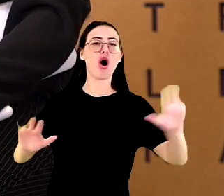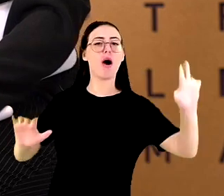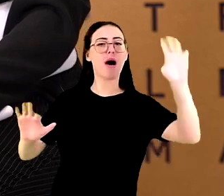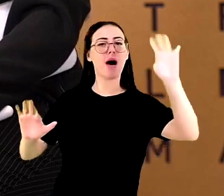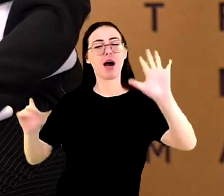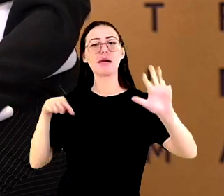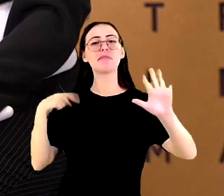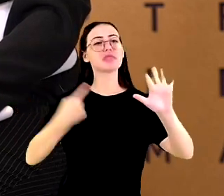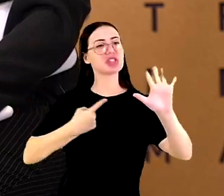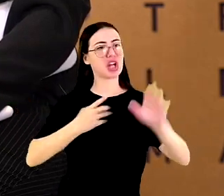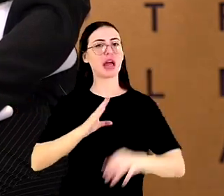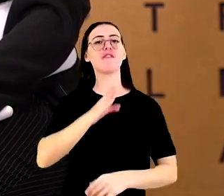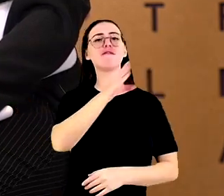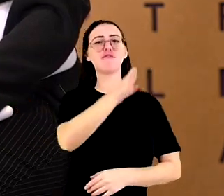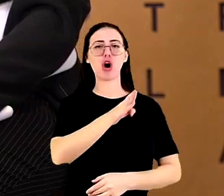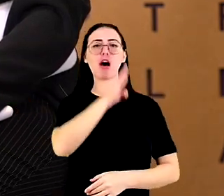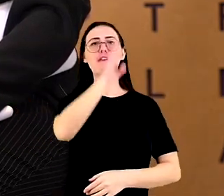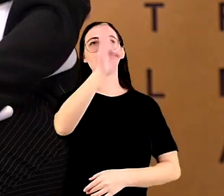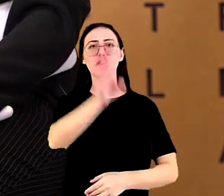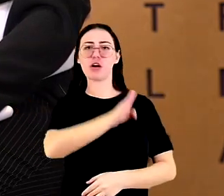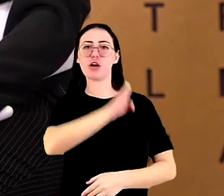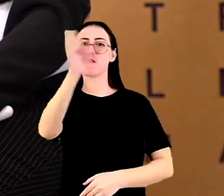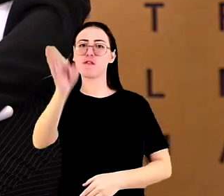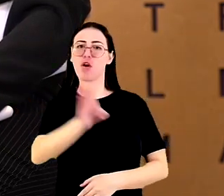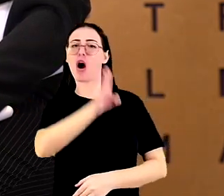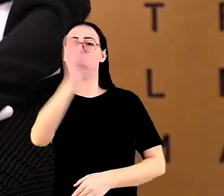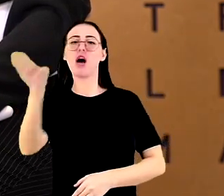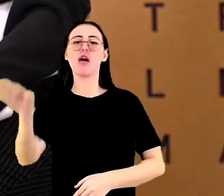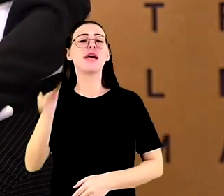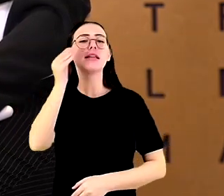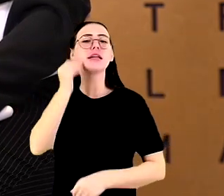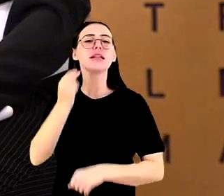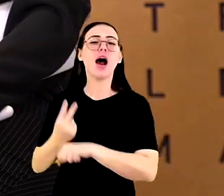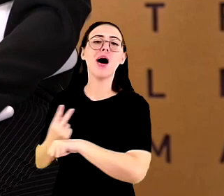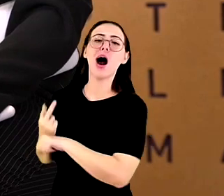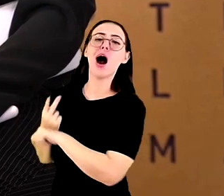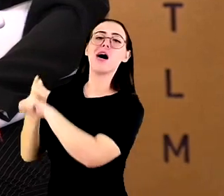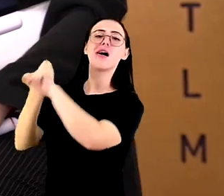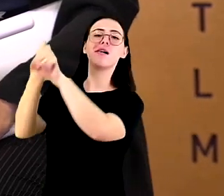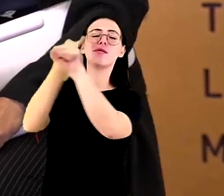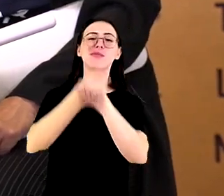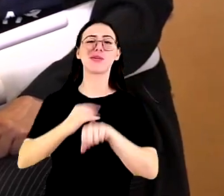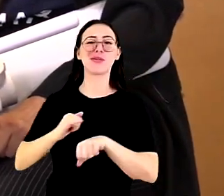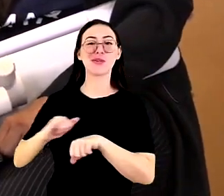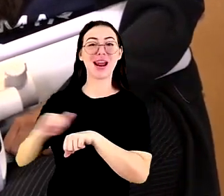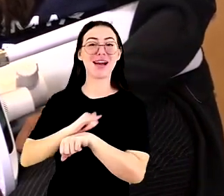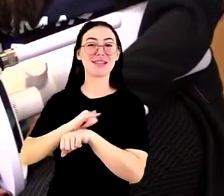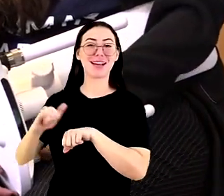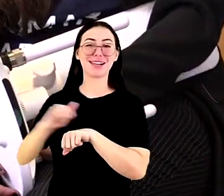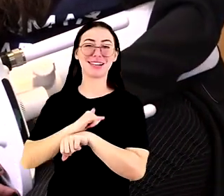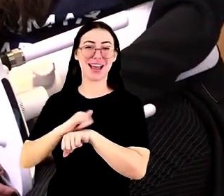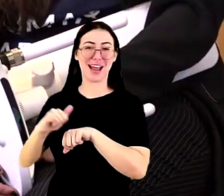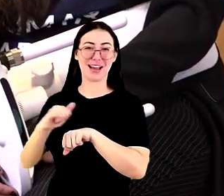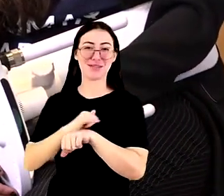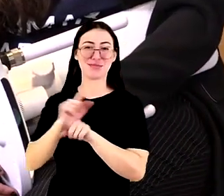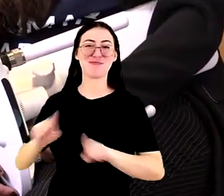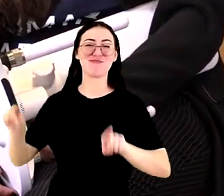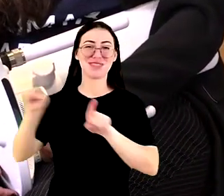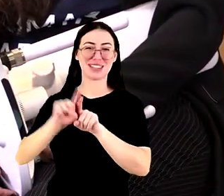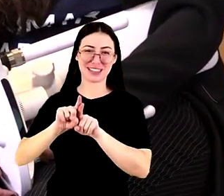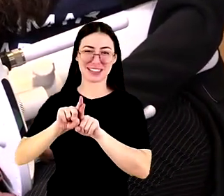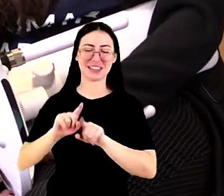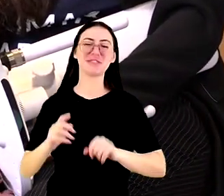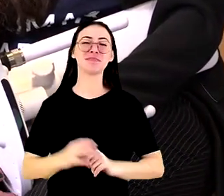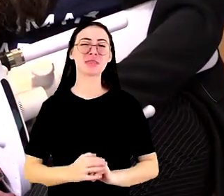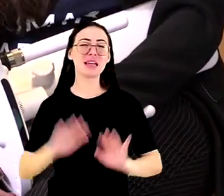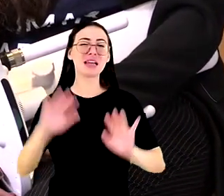para trazer, mas pessoal, nenhuma delas tem a nossa necessidade, que é a gente vem de territórios muito diferentes,